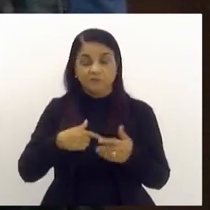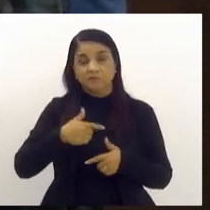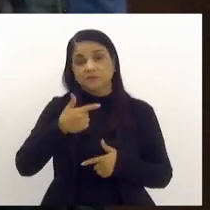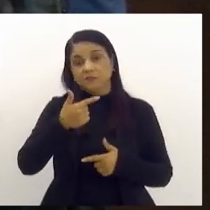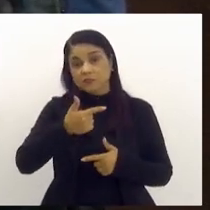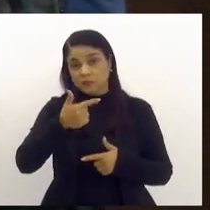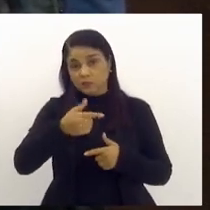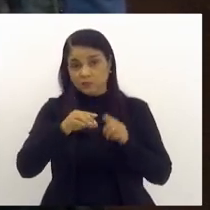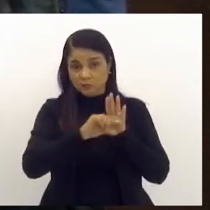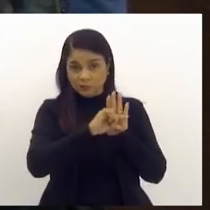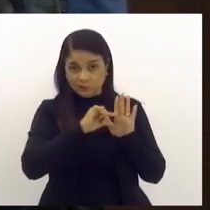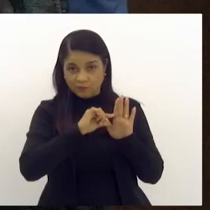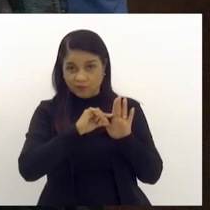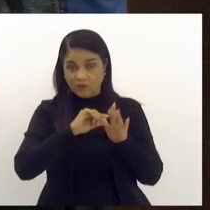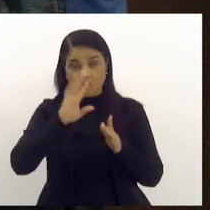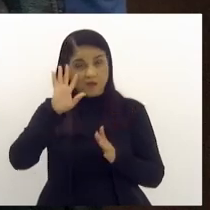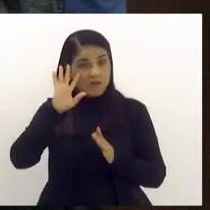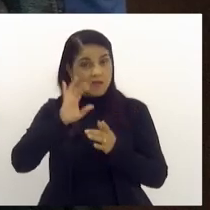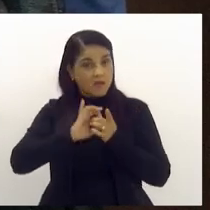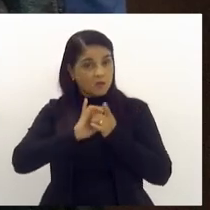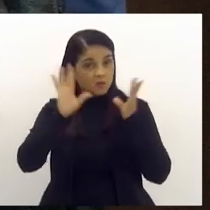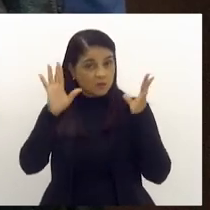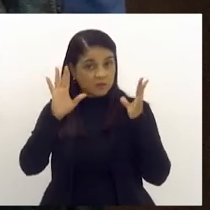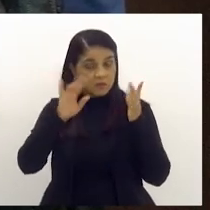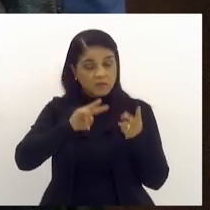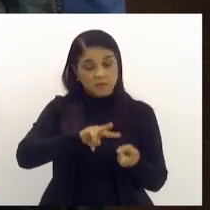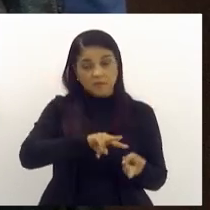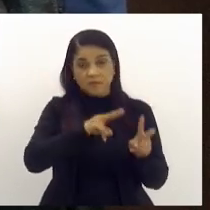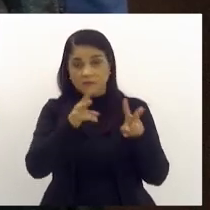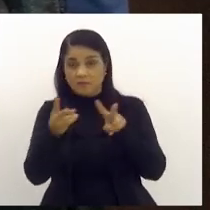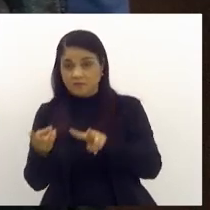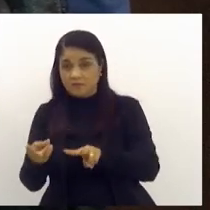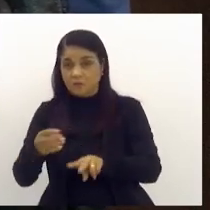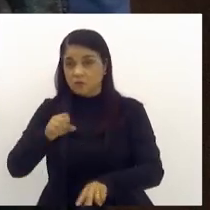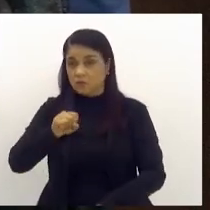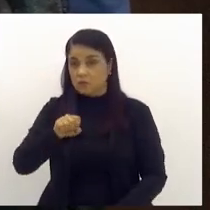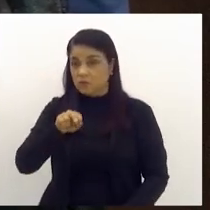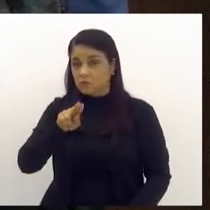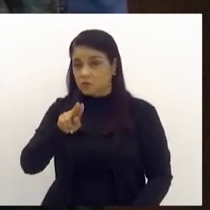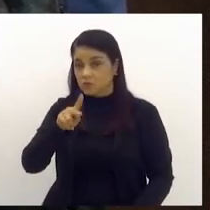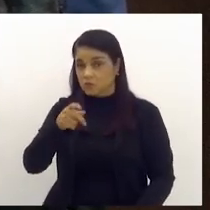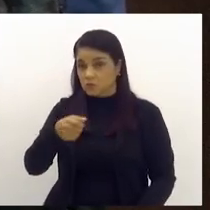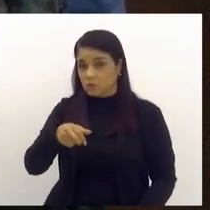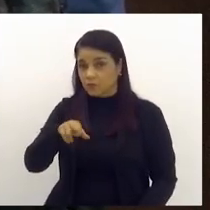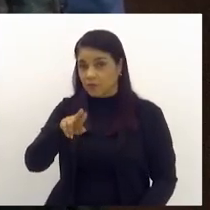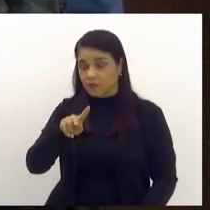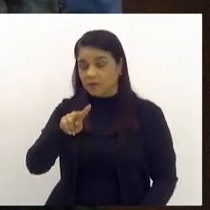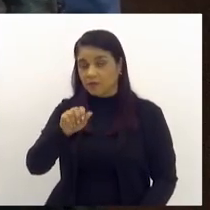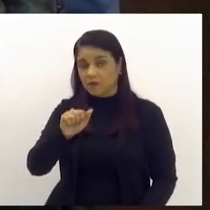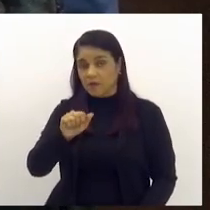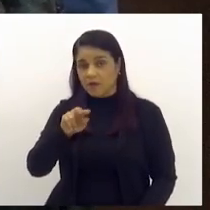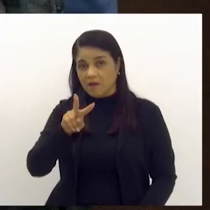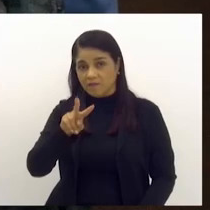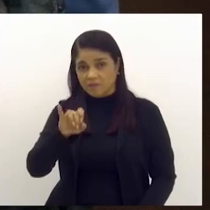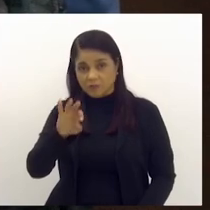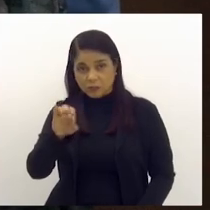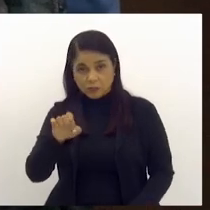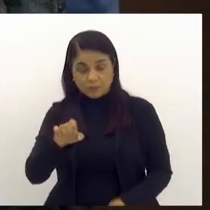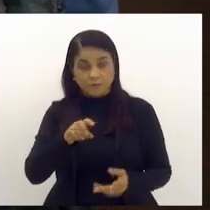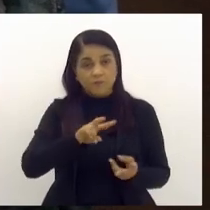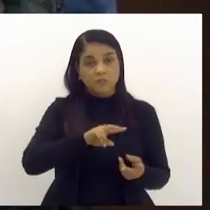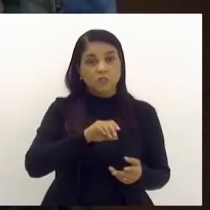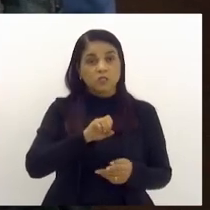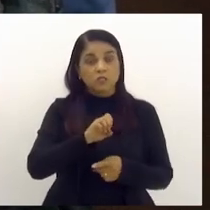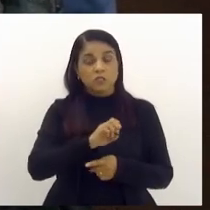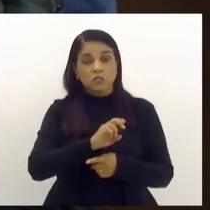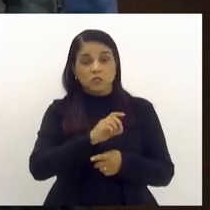2º. Fica autorizada a transferência do superávit dos recursos do Fundo Soberano para o Fundo Estadual